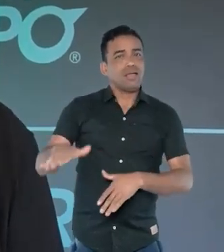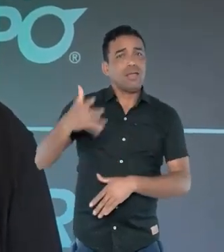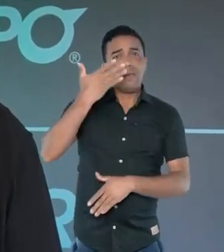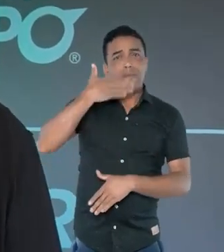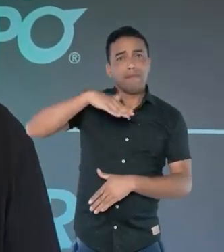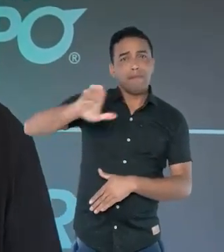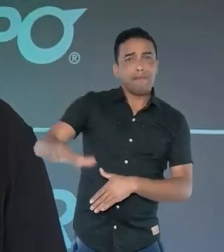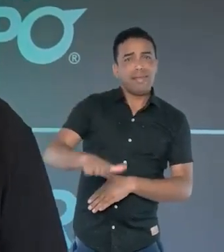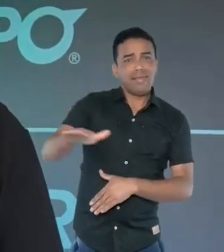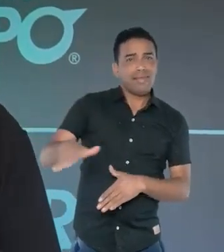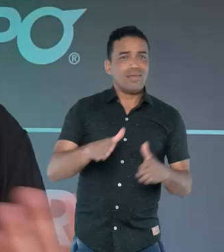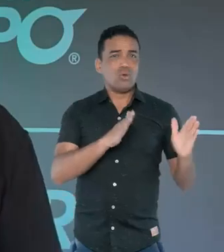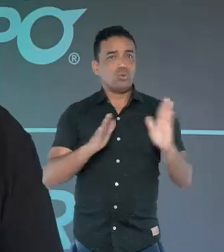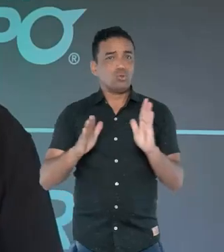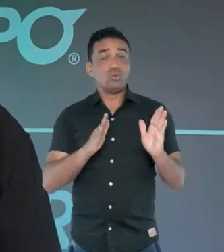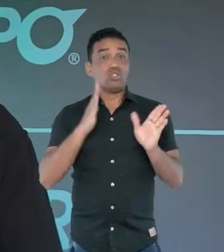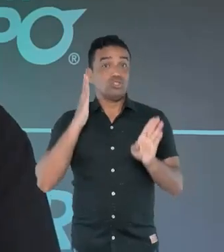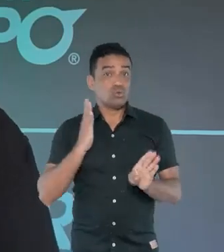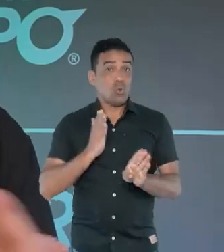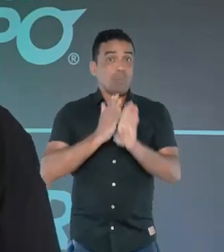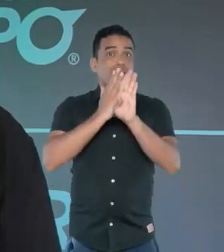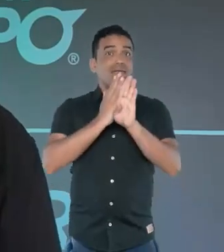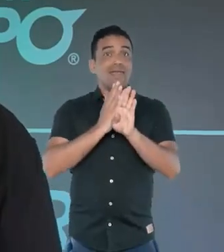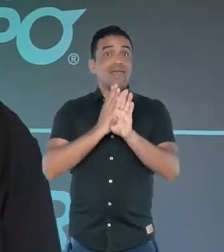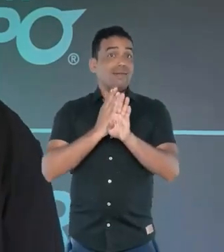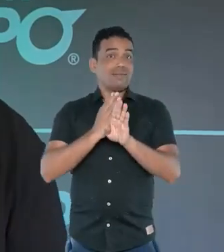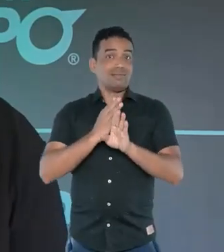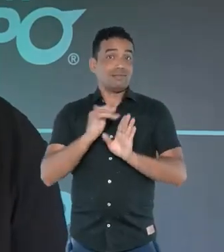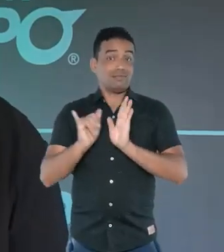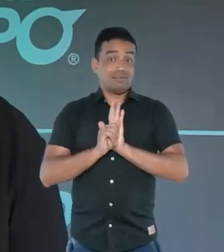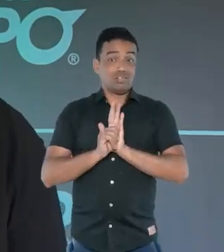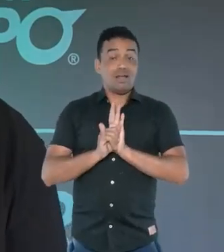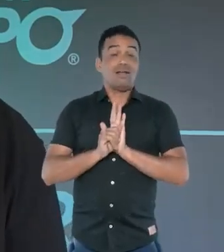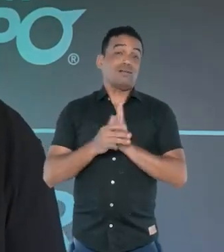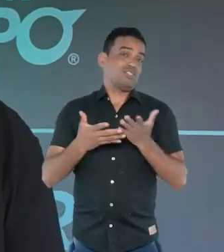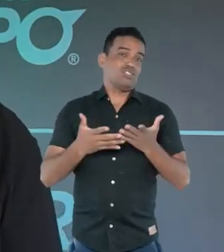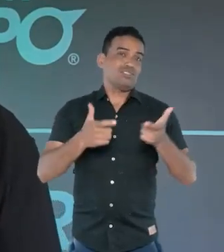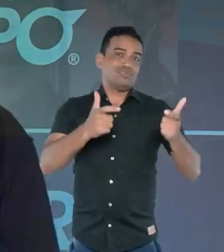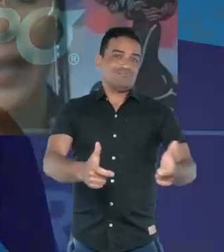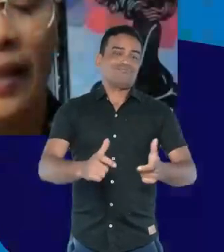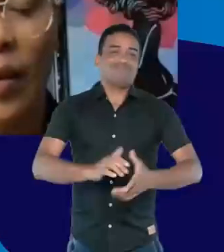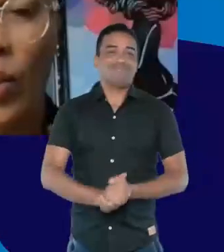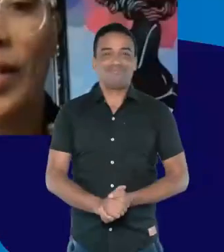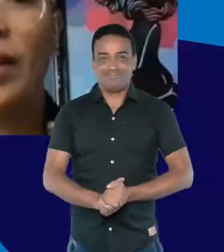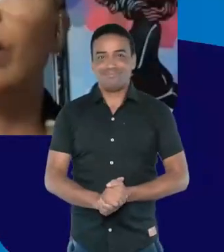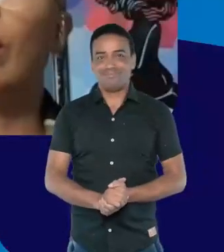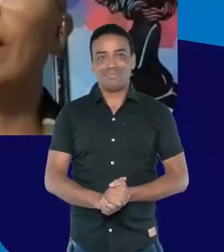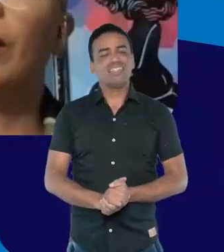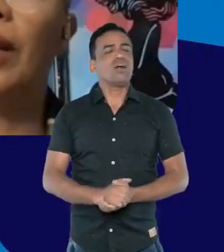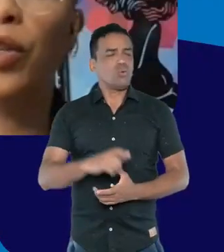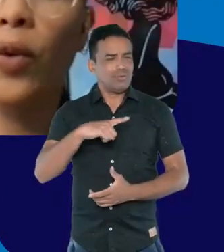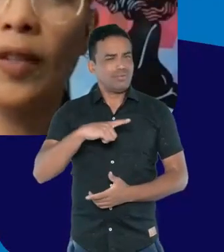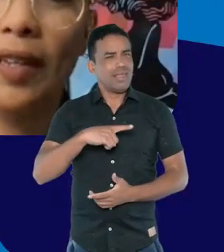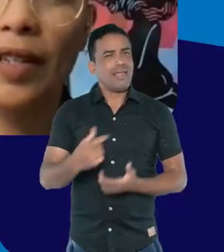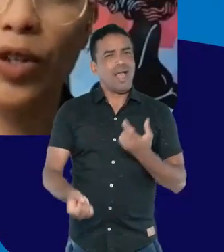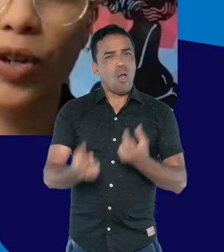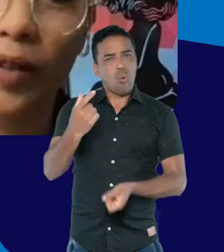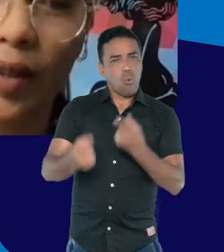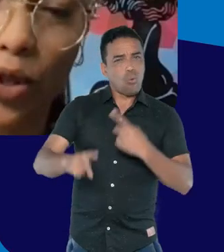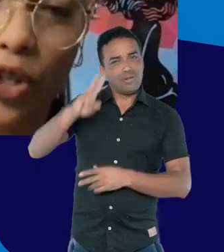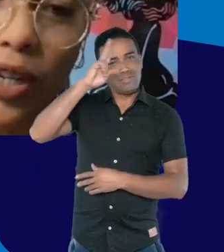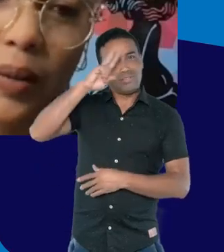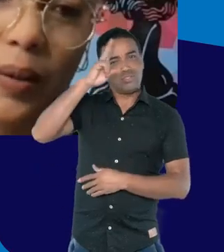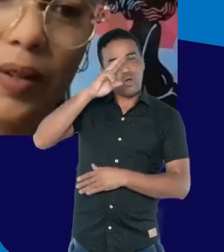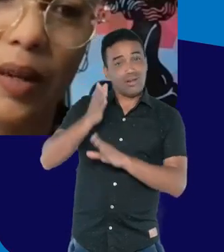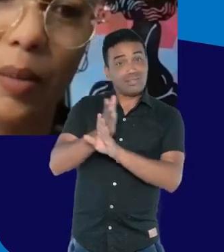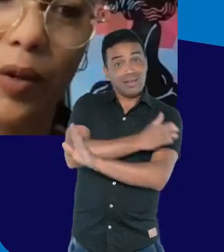período mesmo de descoberta de si, descoberta daquele mundo que te rodeava? Tem algumas histórias que eu tenho que te contar antes de